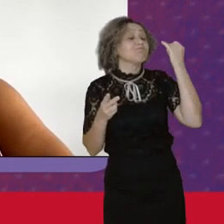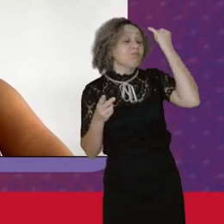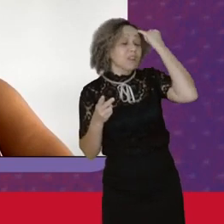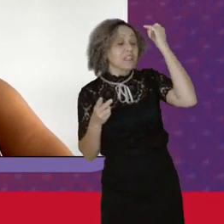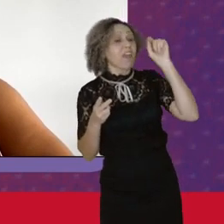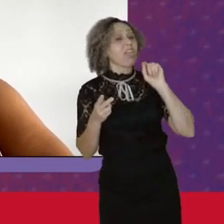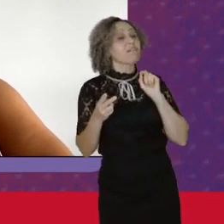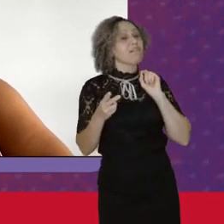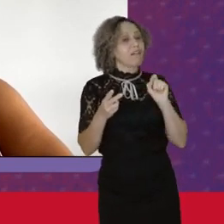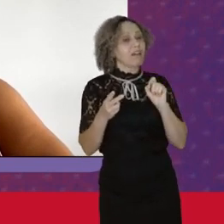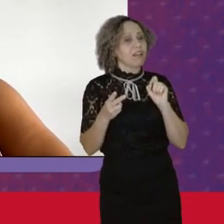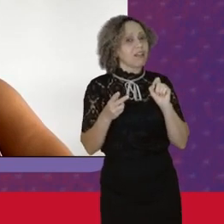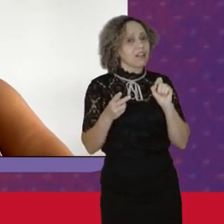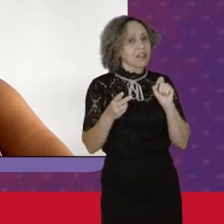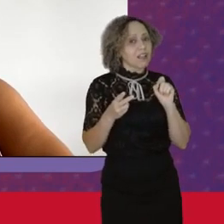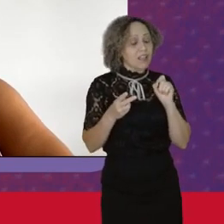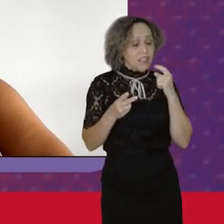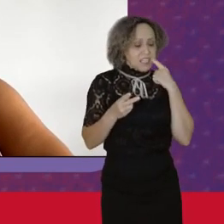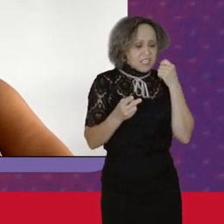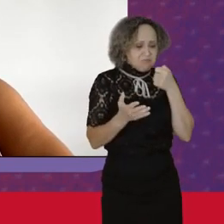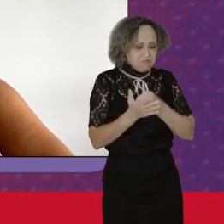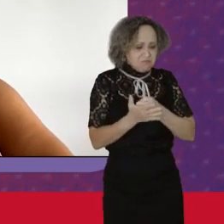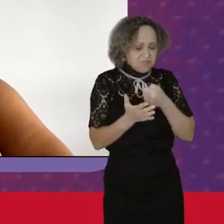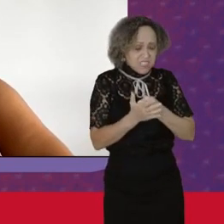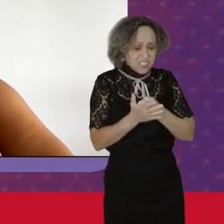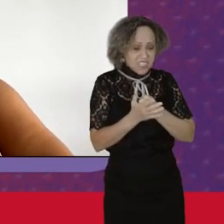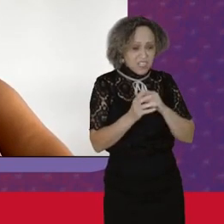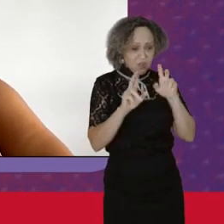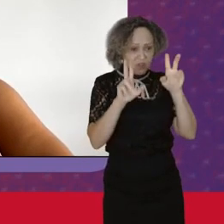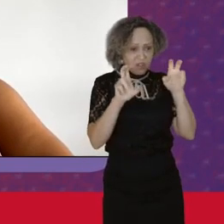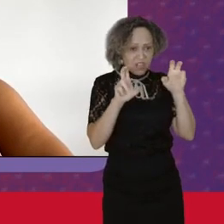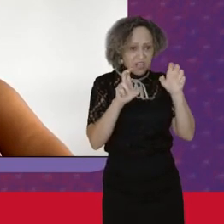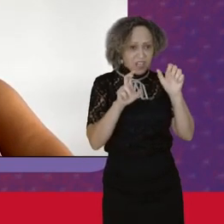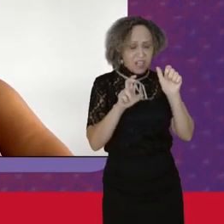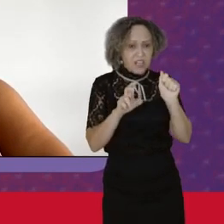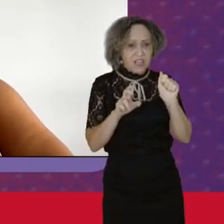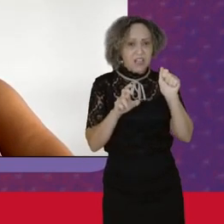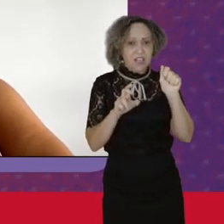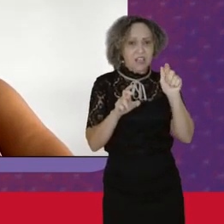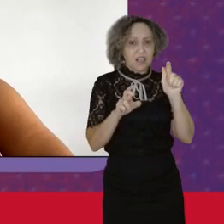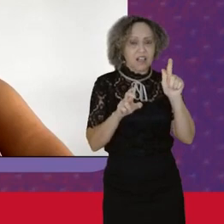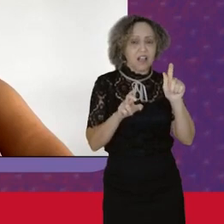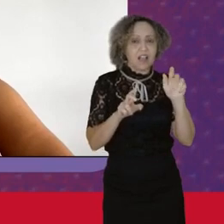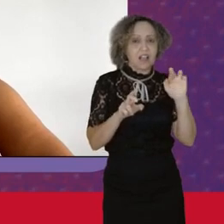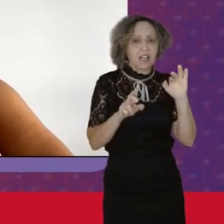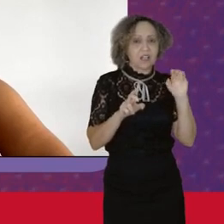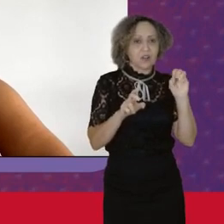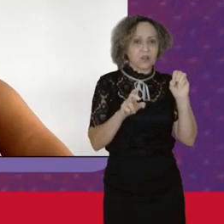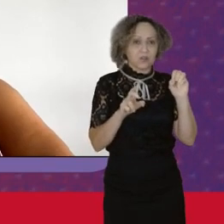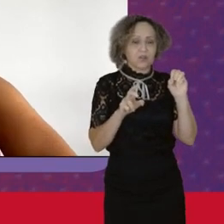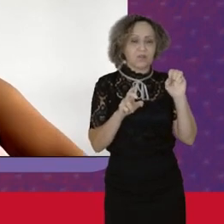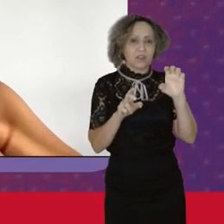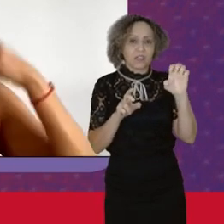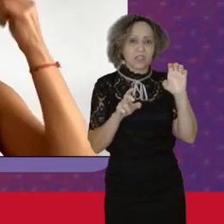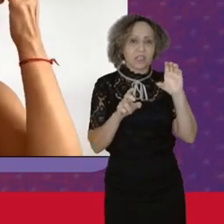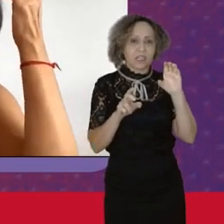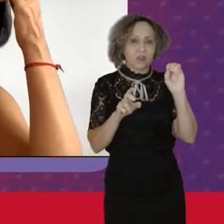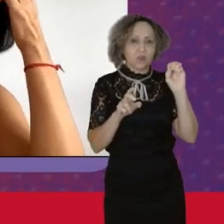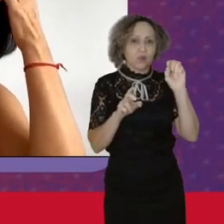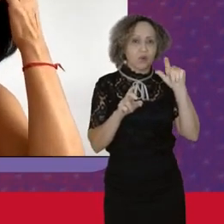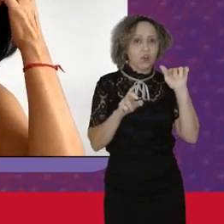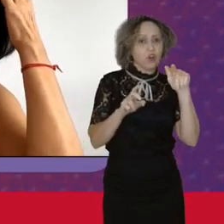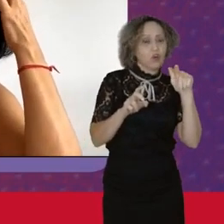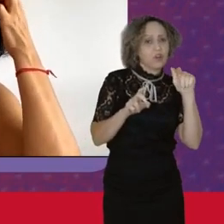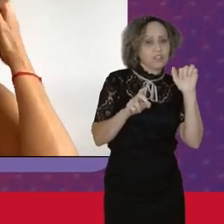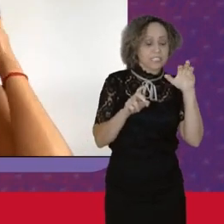que a transição agroecológica envolve também uma transição ecológica global, né? Isso um pouco que a Célia nos traz